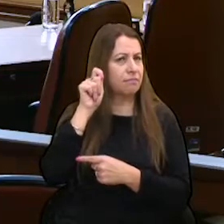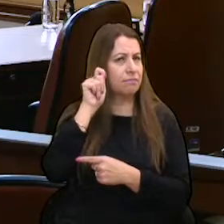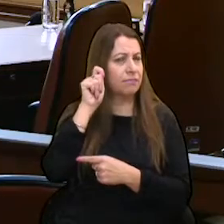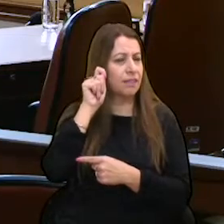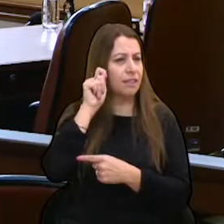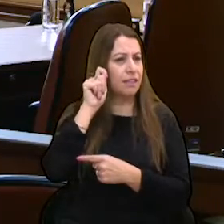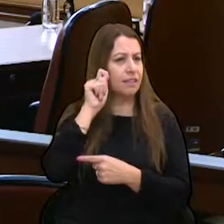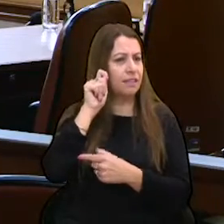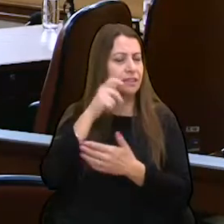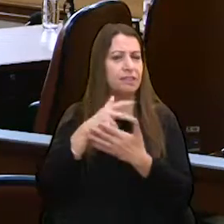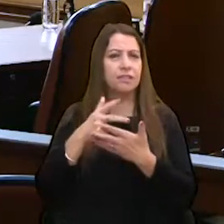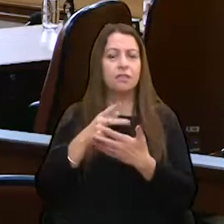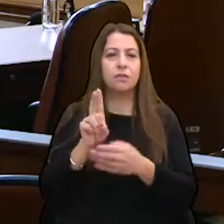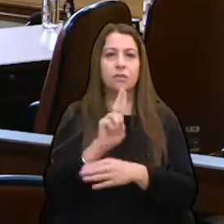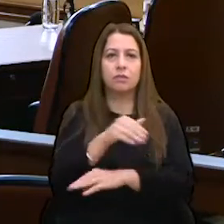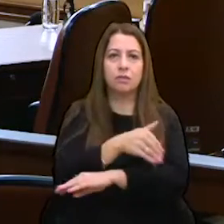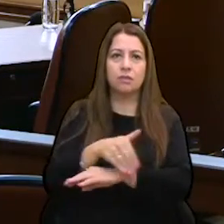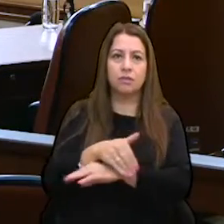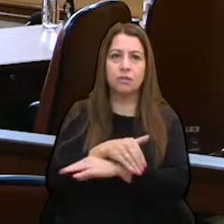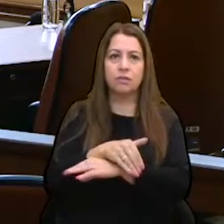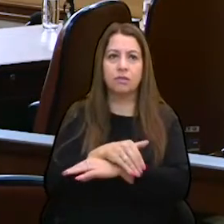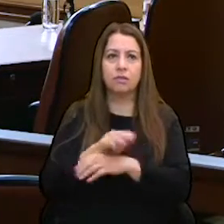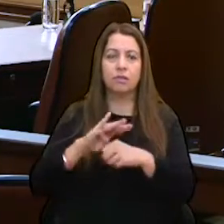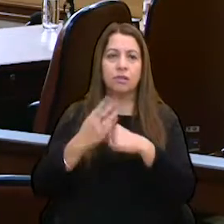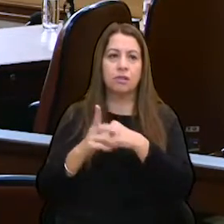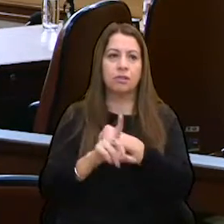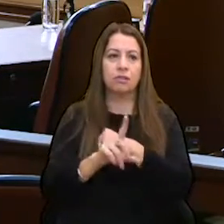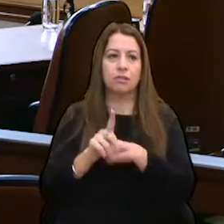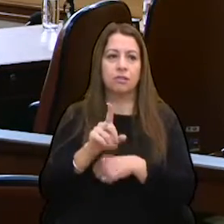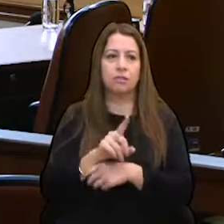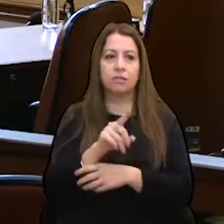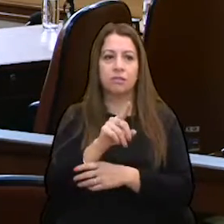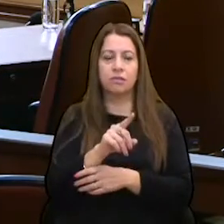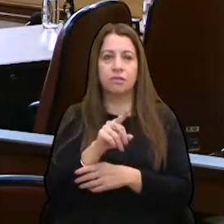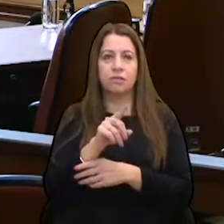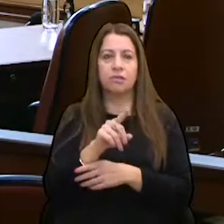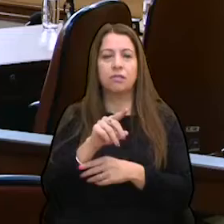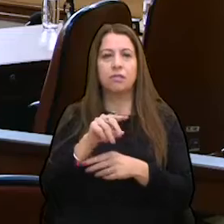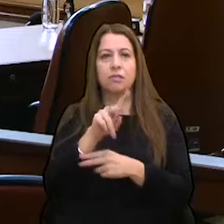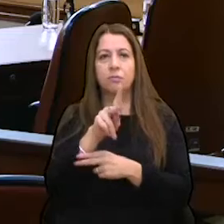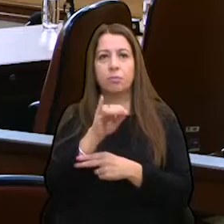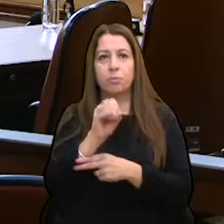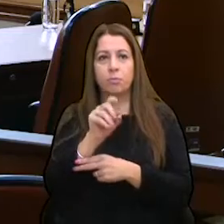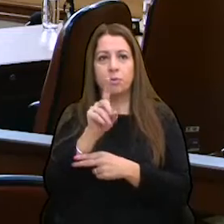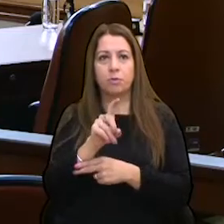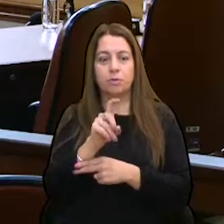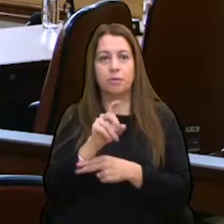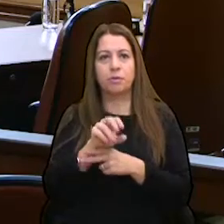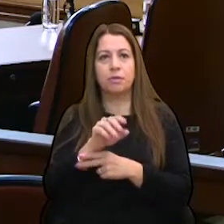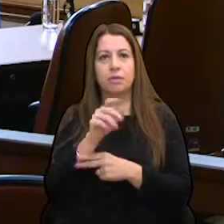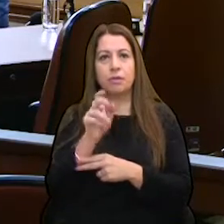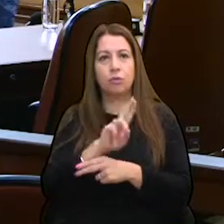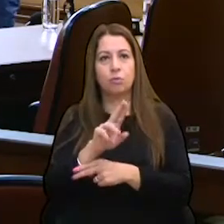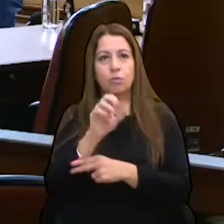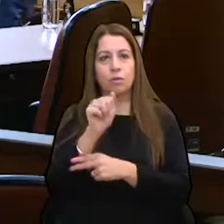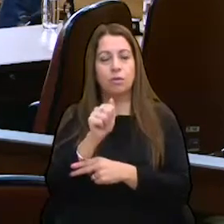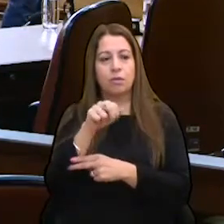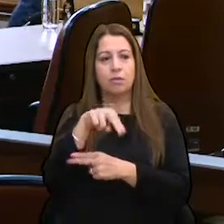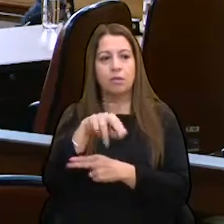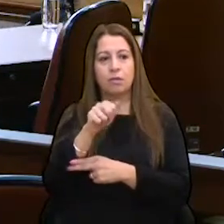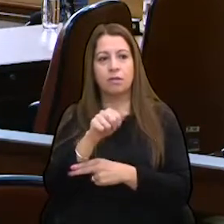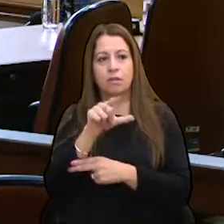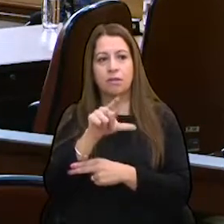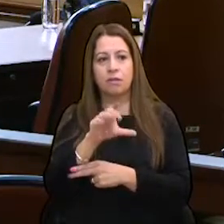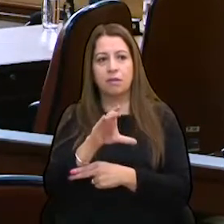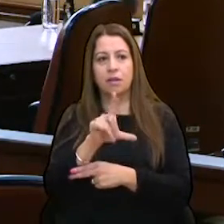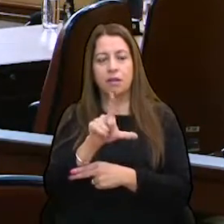que denomina que uma rua do loteamento residencial Piemonte, lá no bairro Diamantino, seja chamada de Rua Anacleto